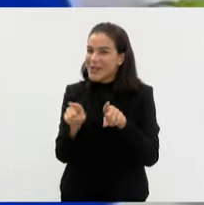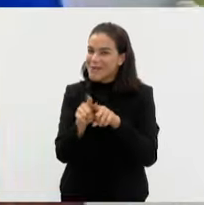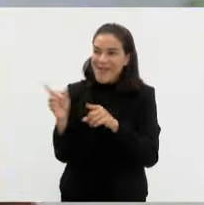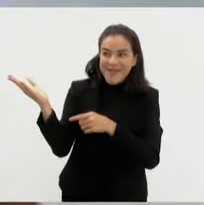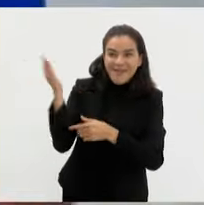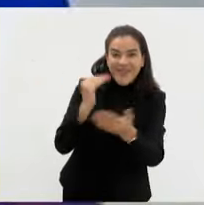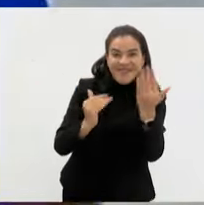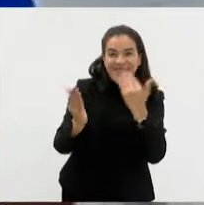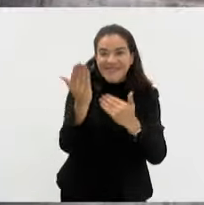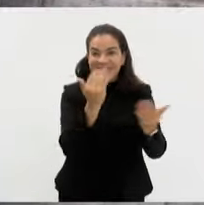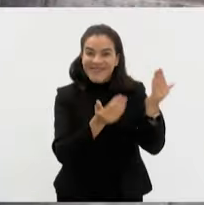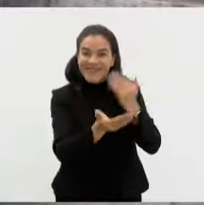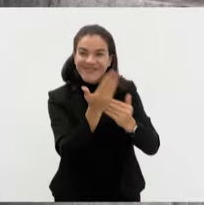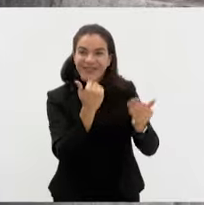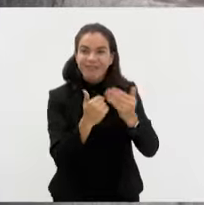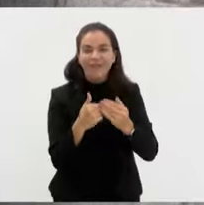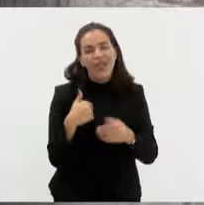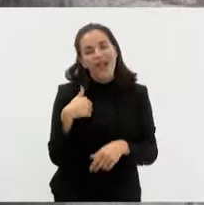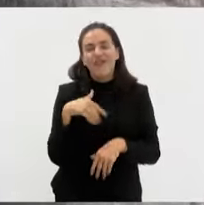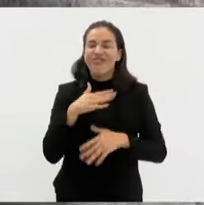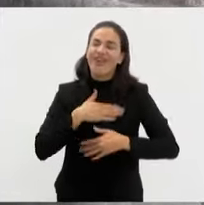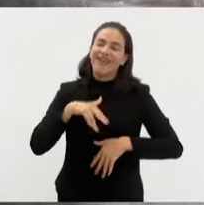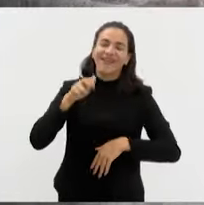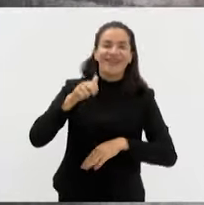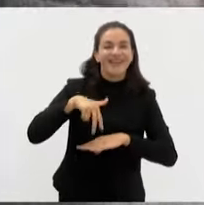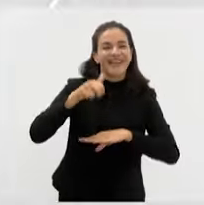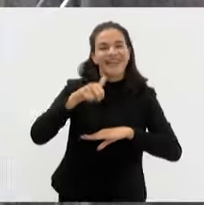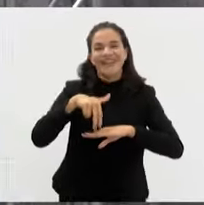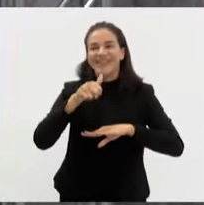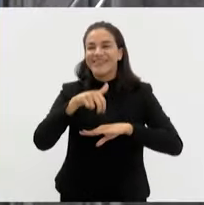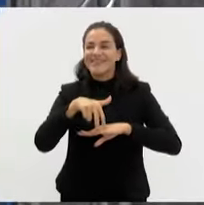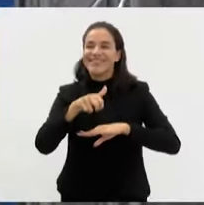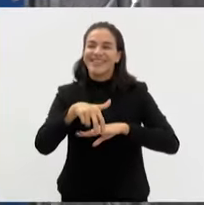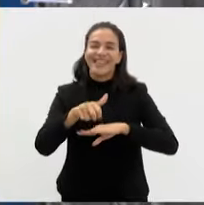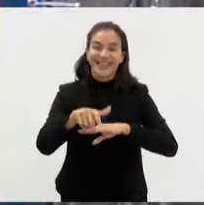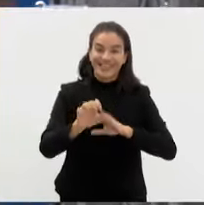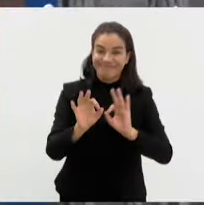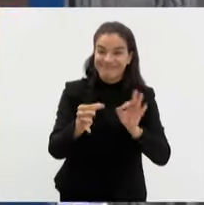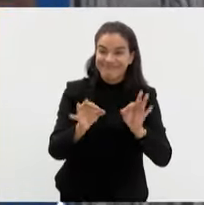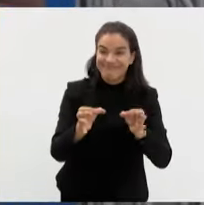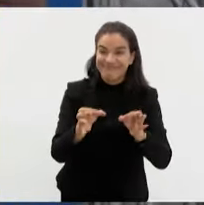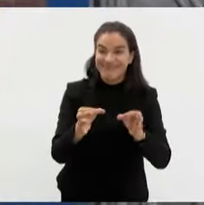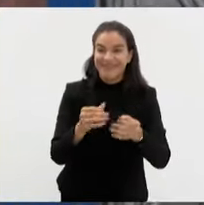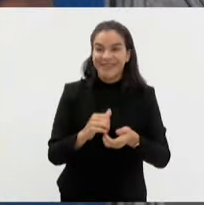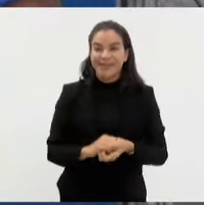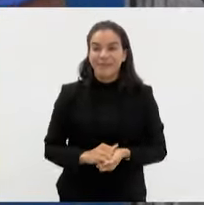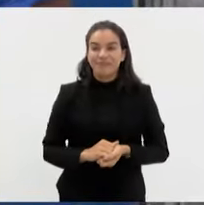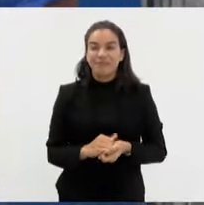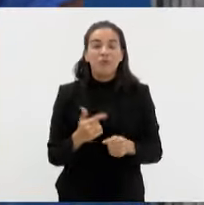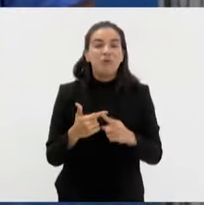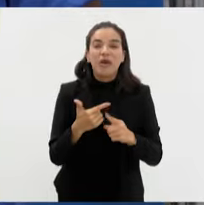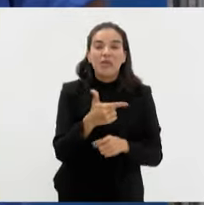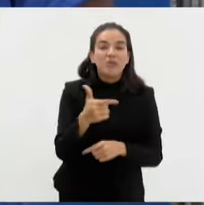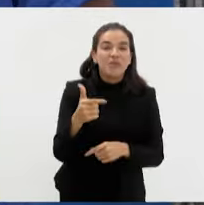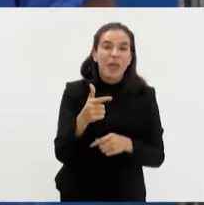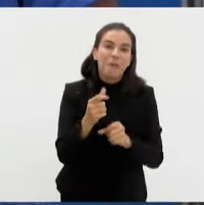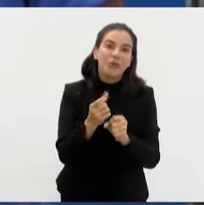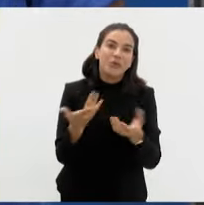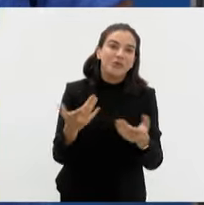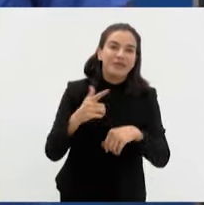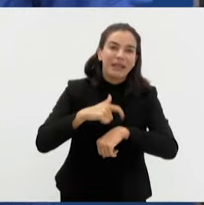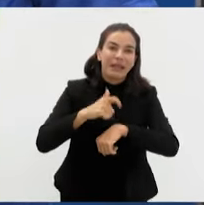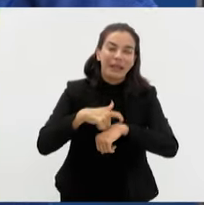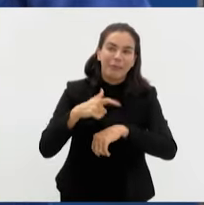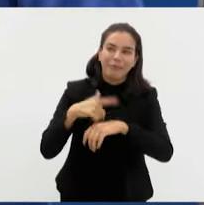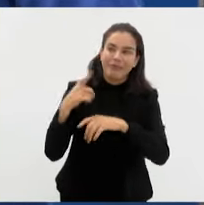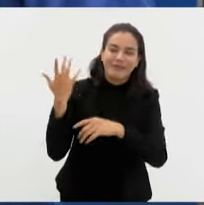compareceram motivados. Vou caminhar, né? A gente está muito tempo sem fazer atividade física. A última atividade